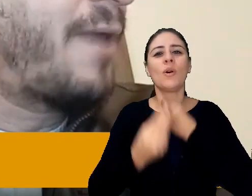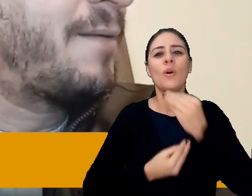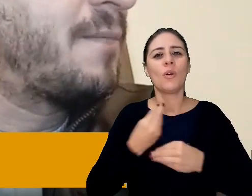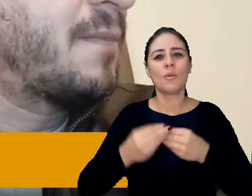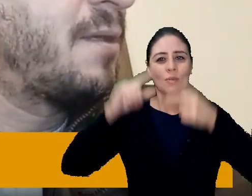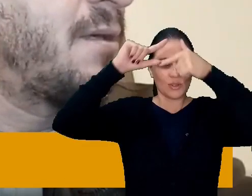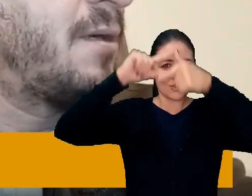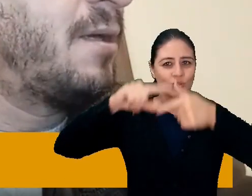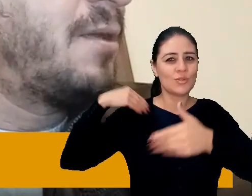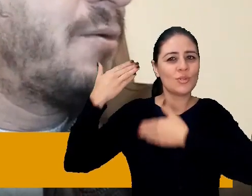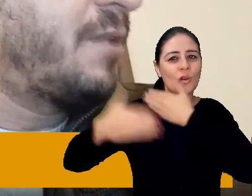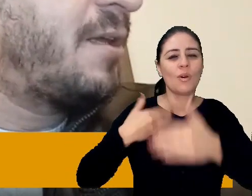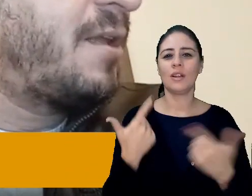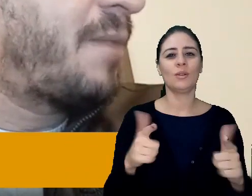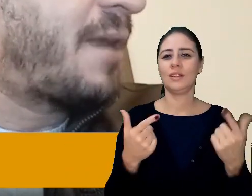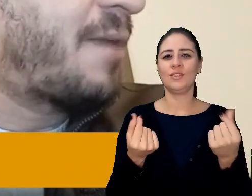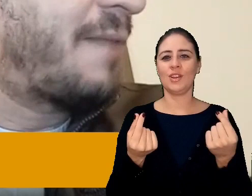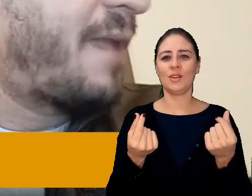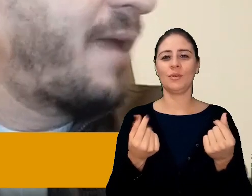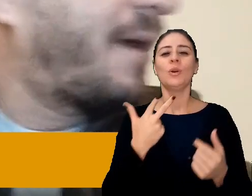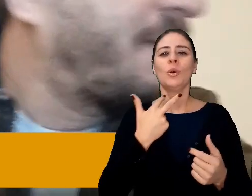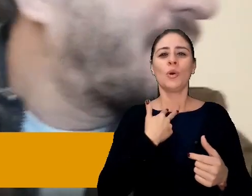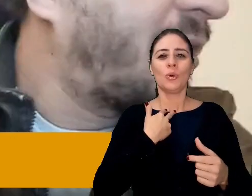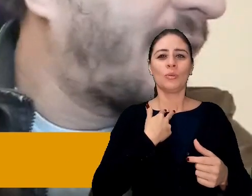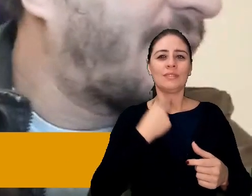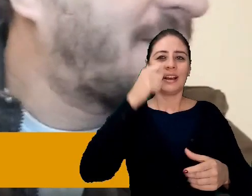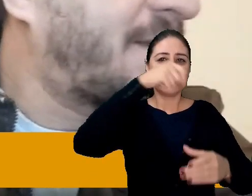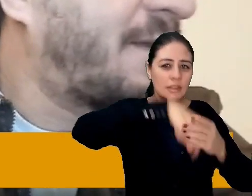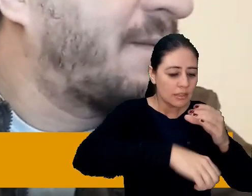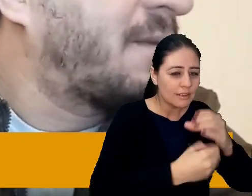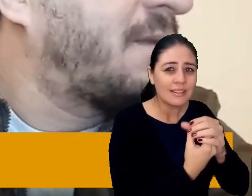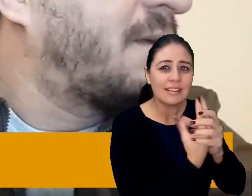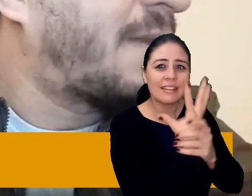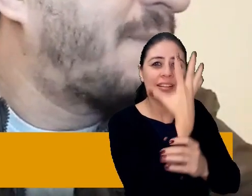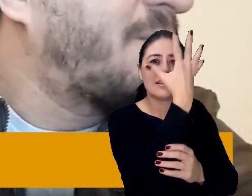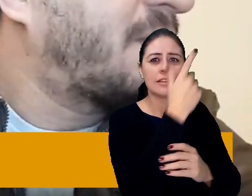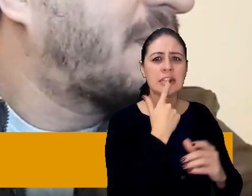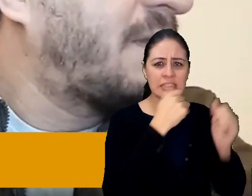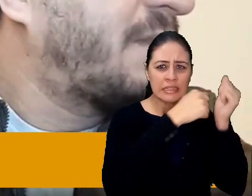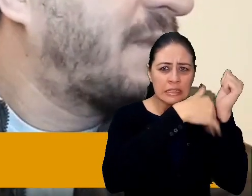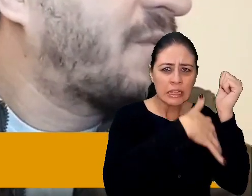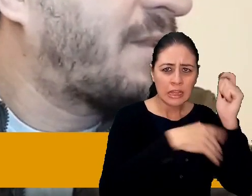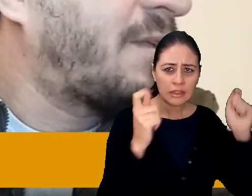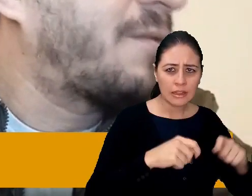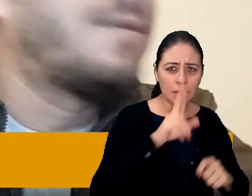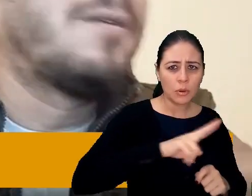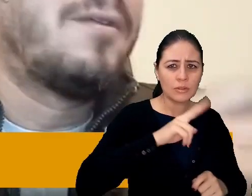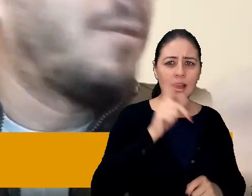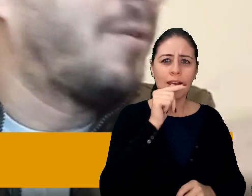com moeda. Não conseguiria plantar numa terra regada de sangue. Sabemos que não estamos